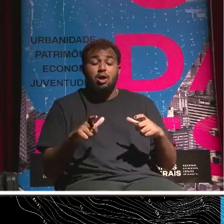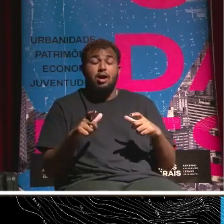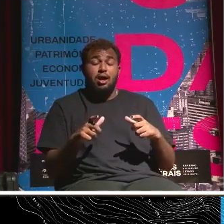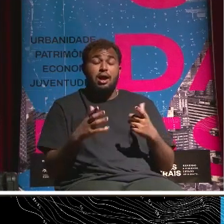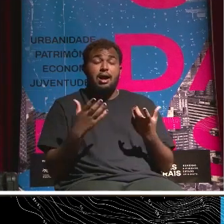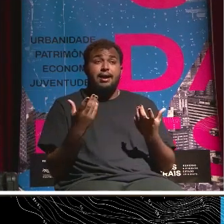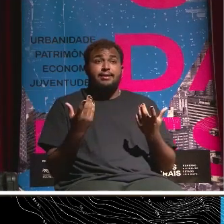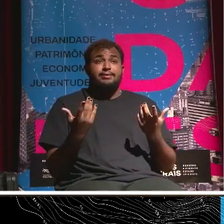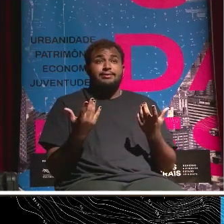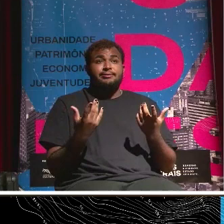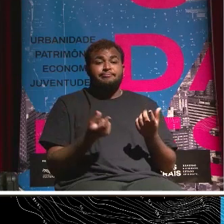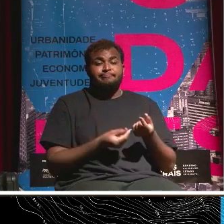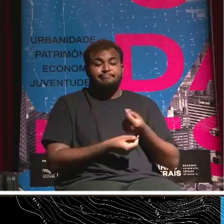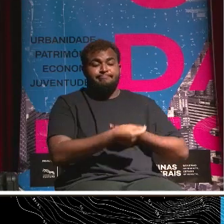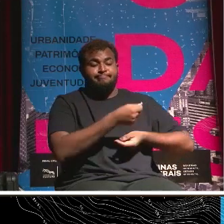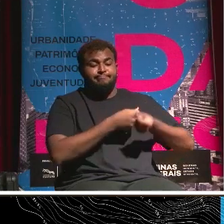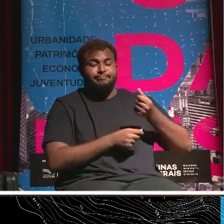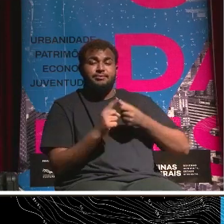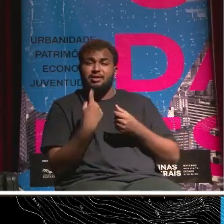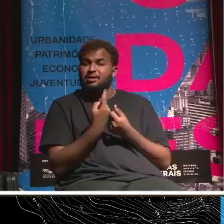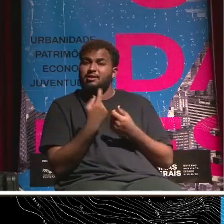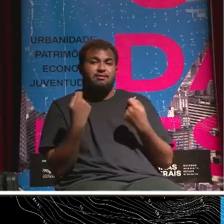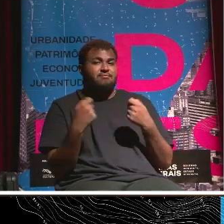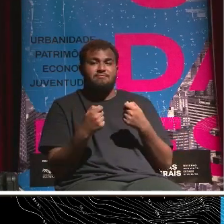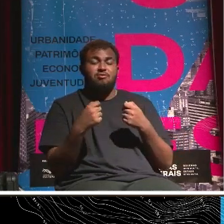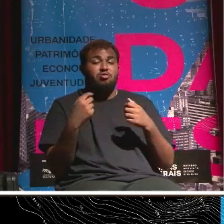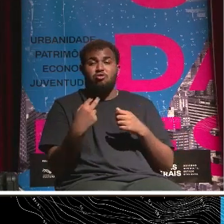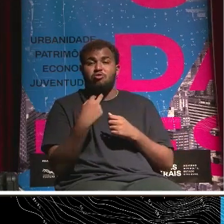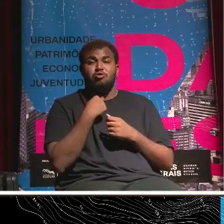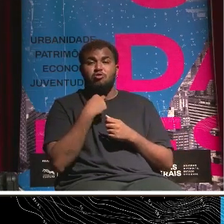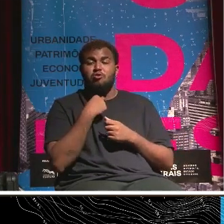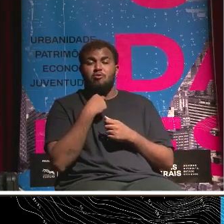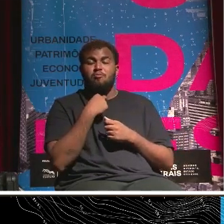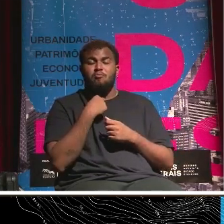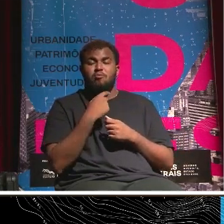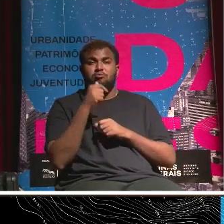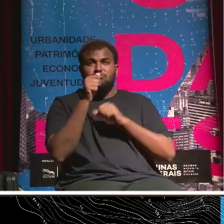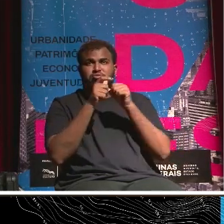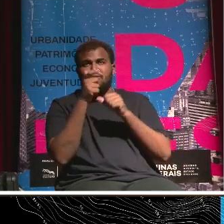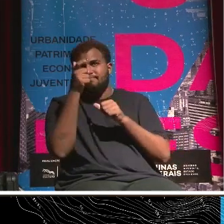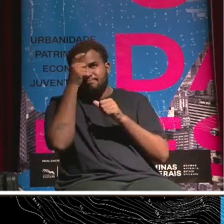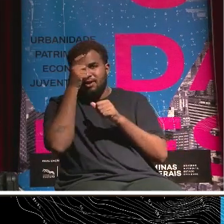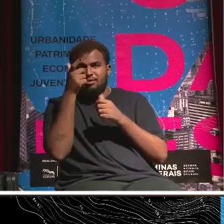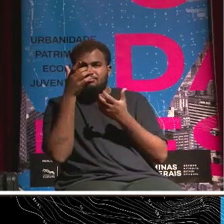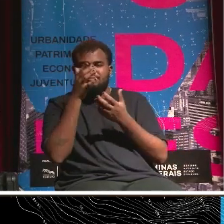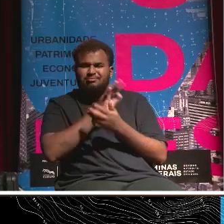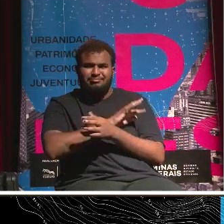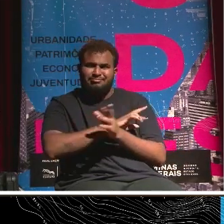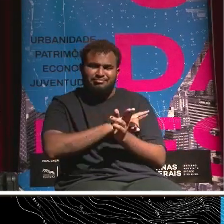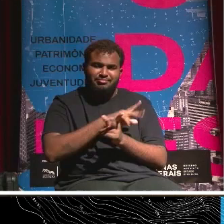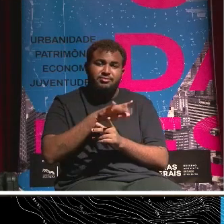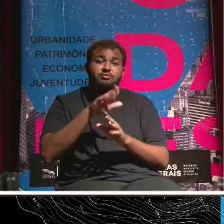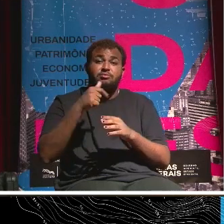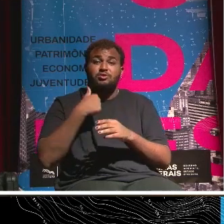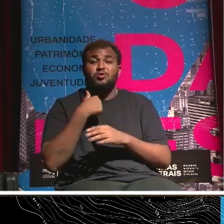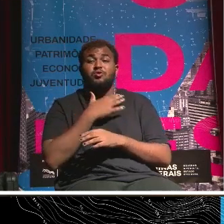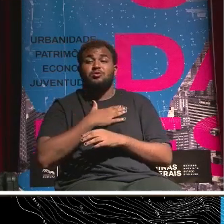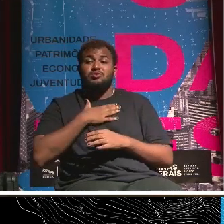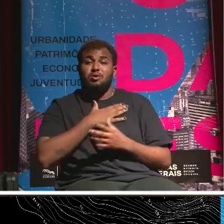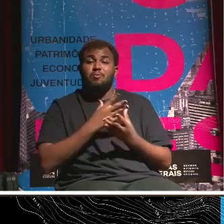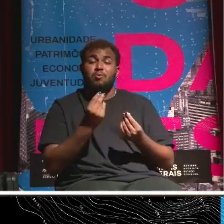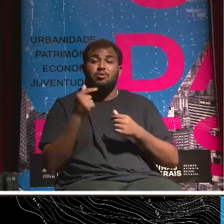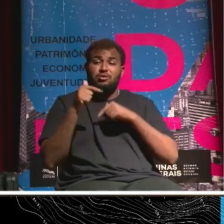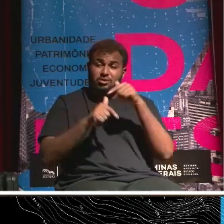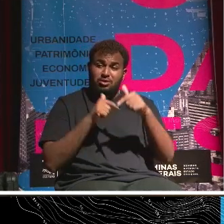econômica, porque a gente não pode demonizar esse sentido. Gostei muito de trabalhar nesse sentido